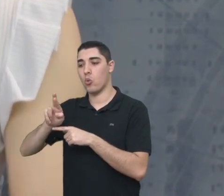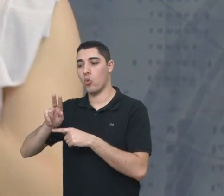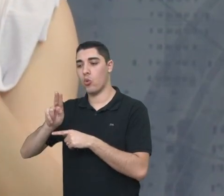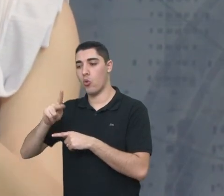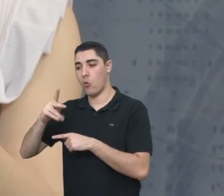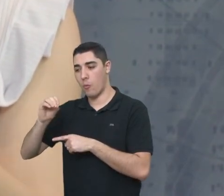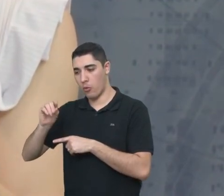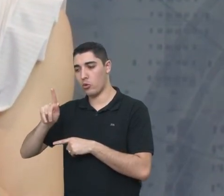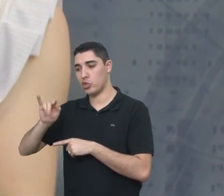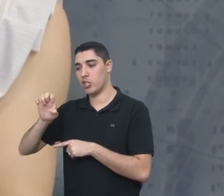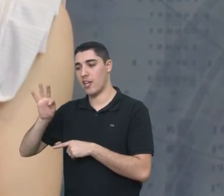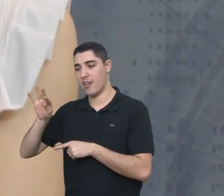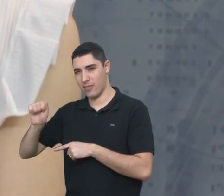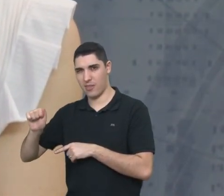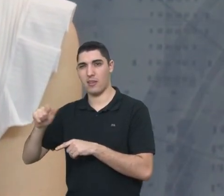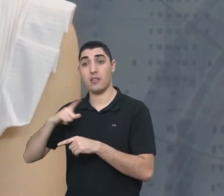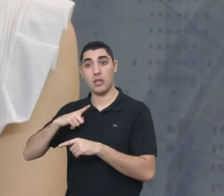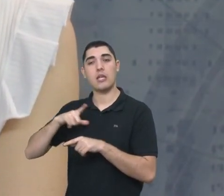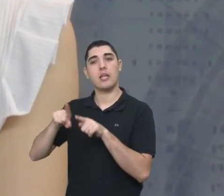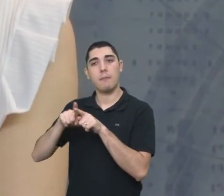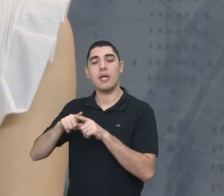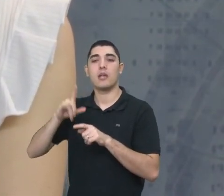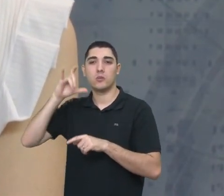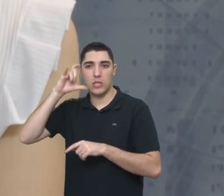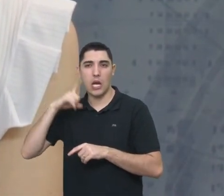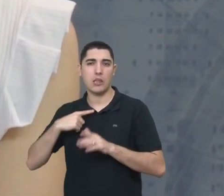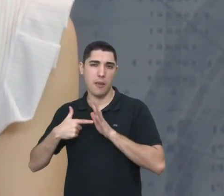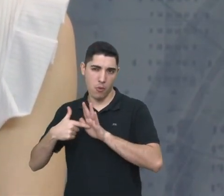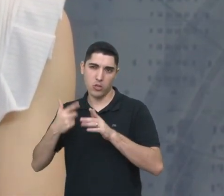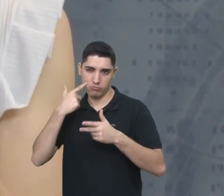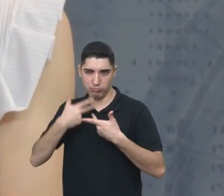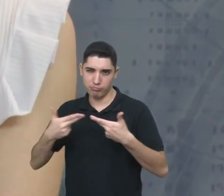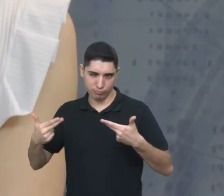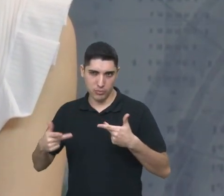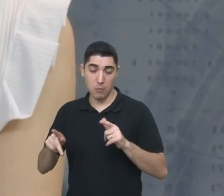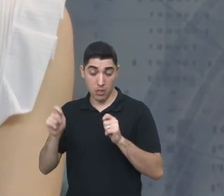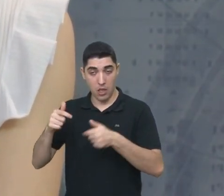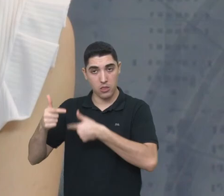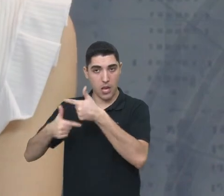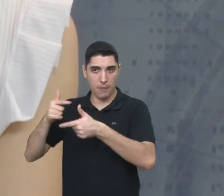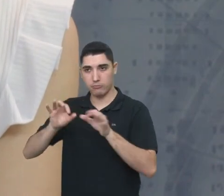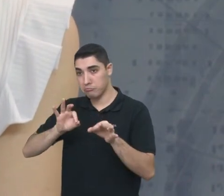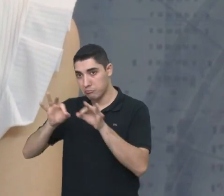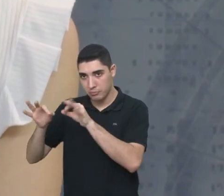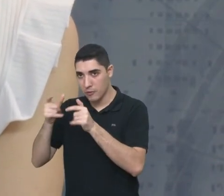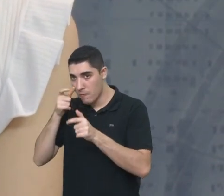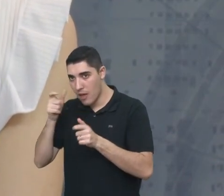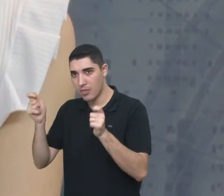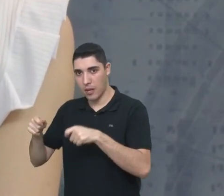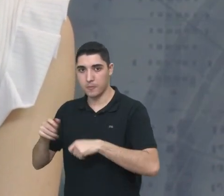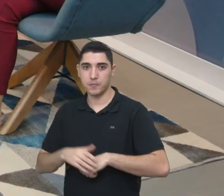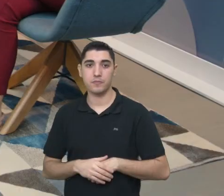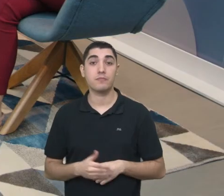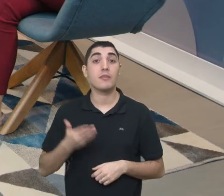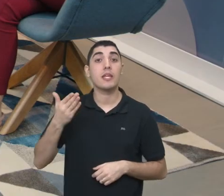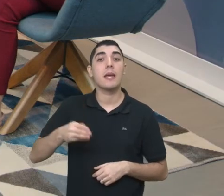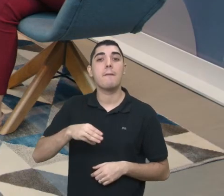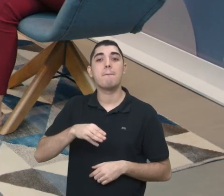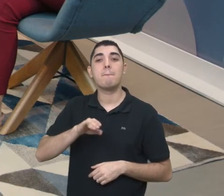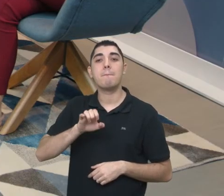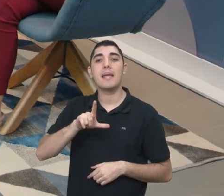tem lá no nosso Instagram, você pode acessar o nosso site, o nosso e-mail, e acompanhar o nosso trabalho todo por lá. Bacana.